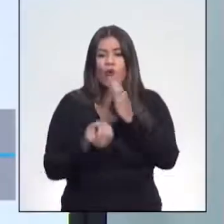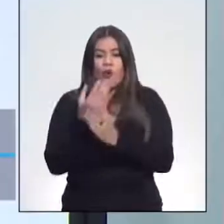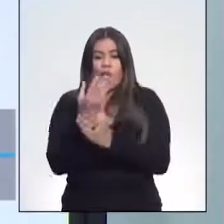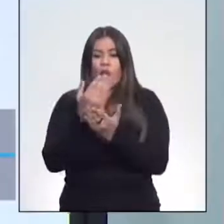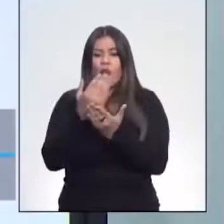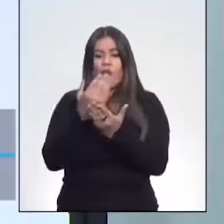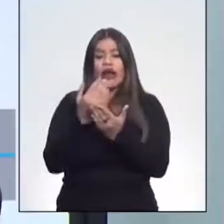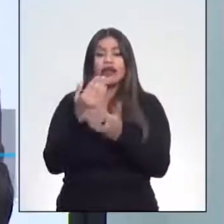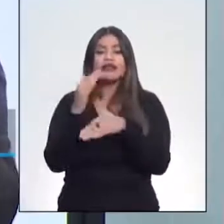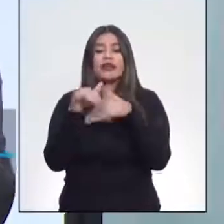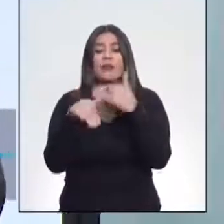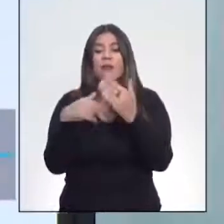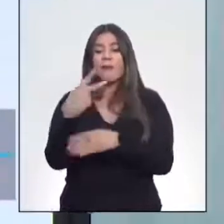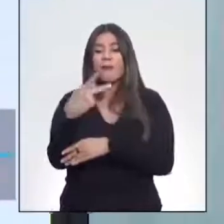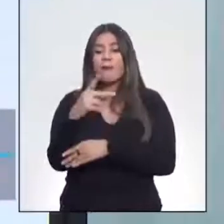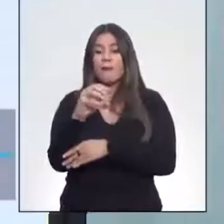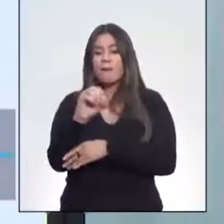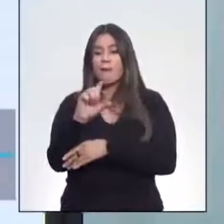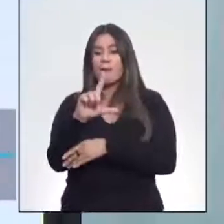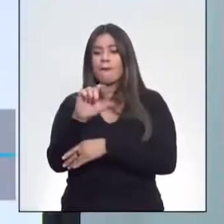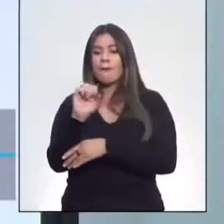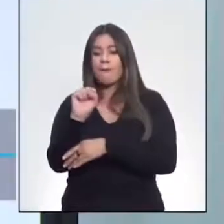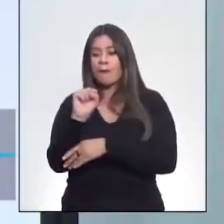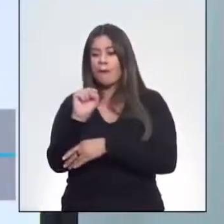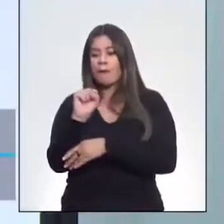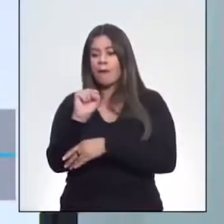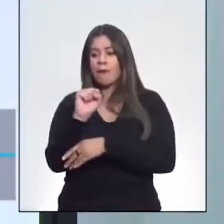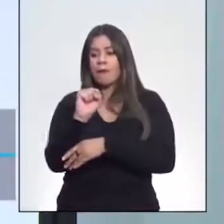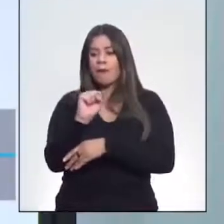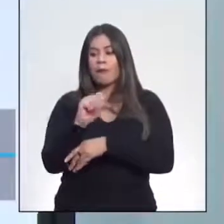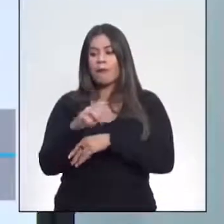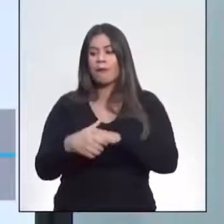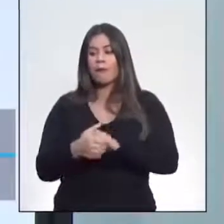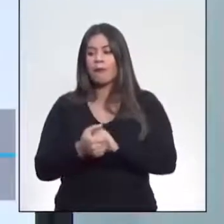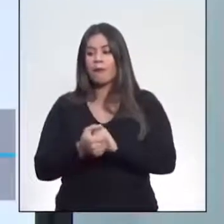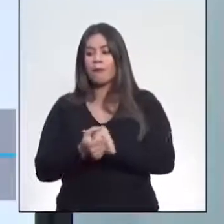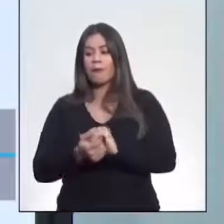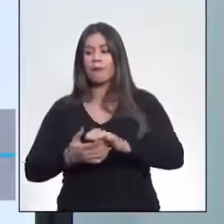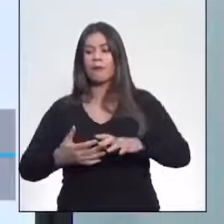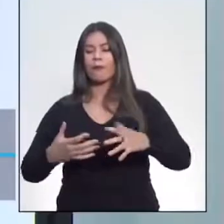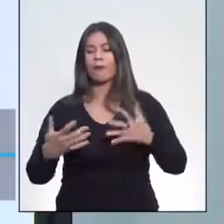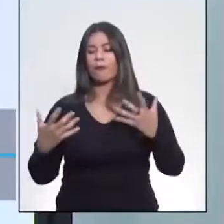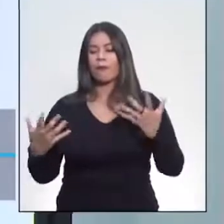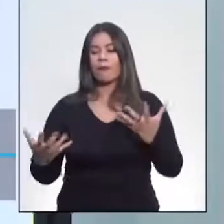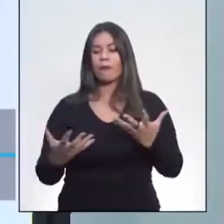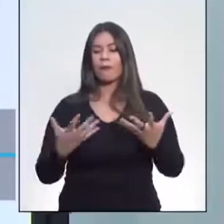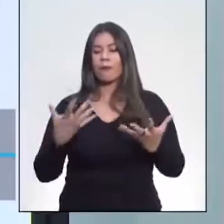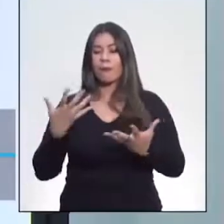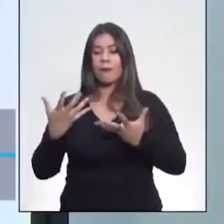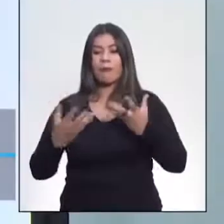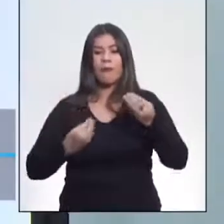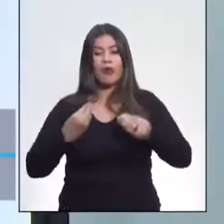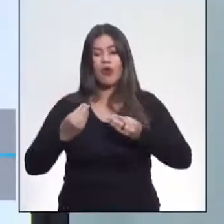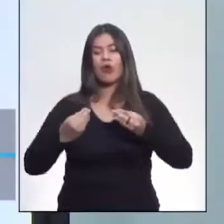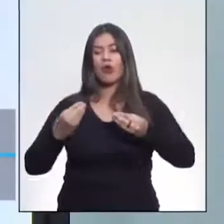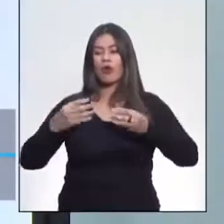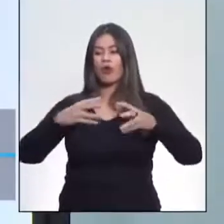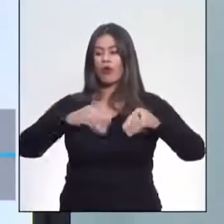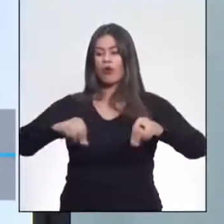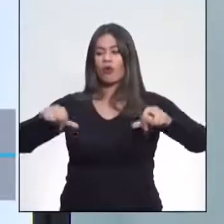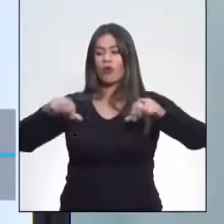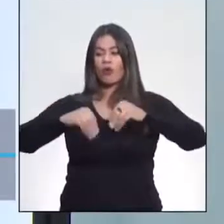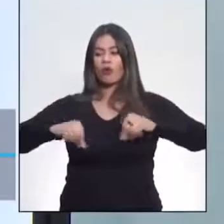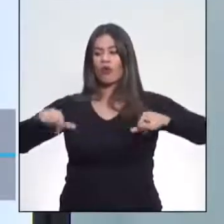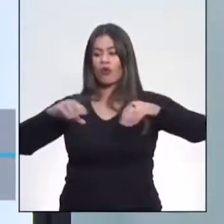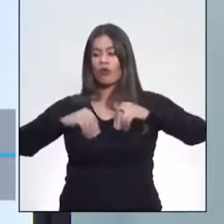combinamos Nápoles lembram que eu falei para vocês que vários povos adentraram esses essas terras